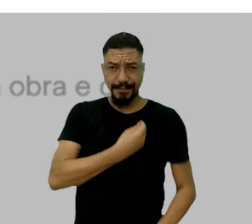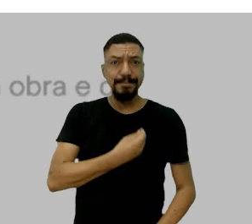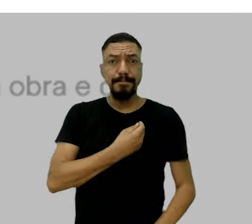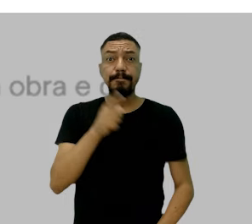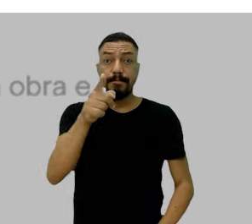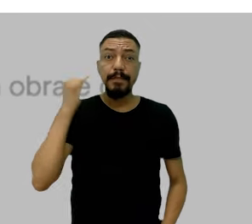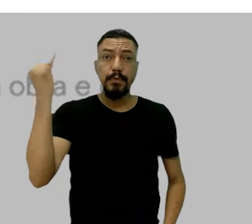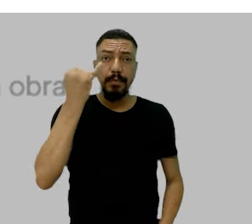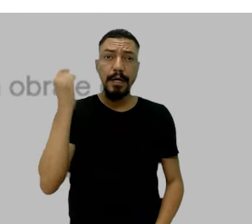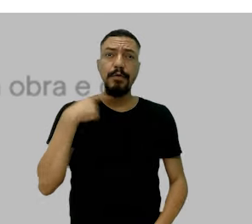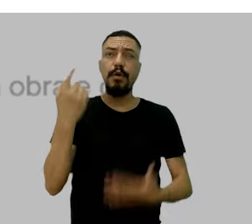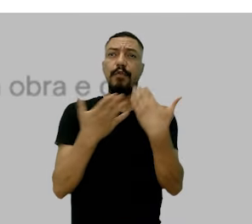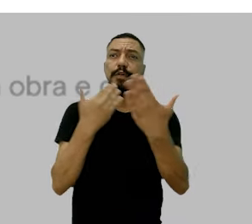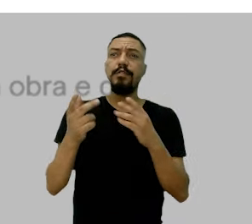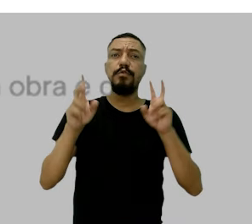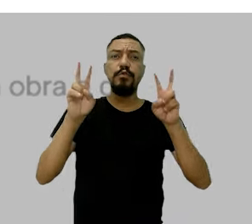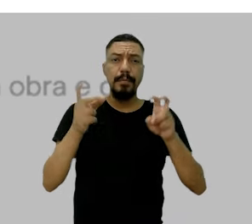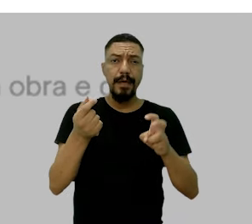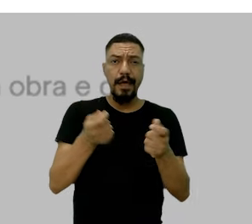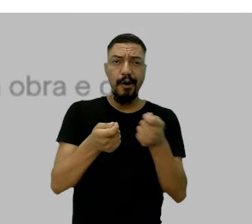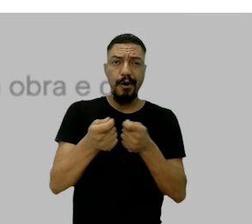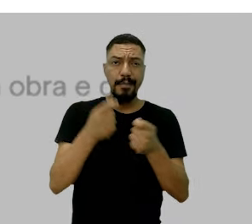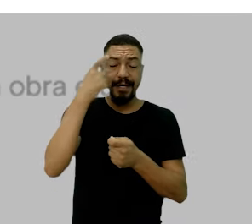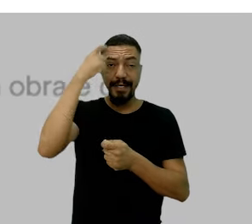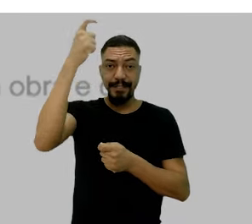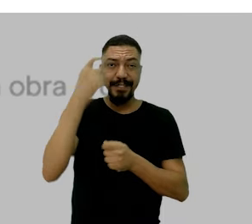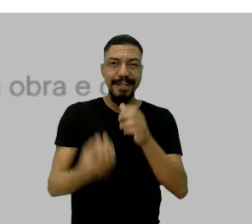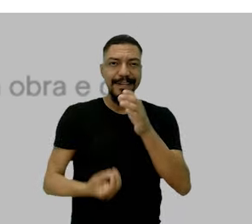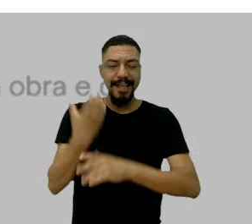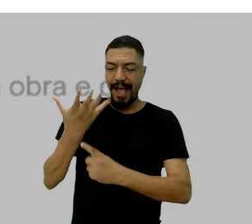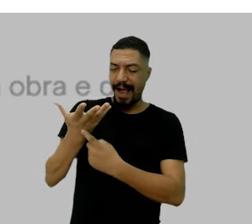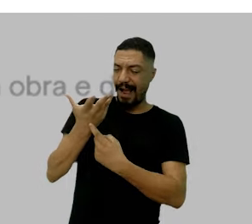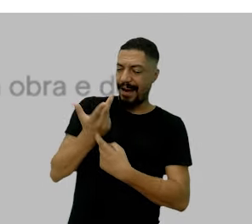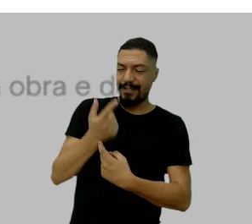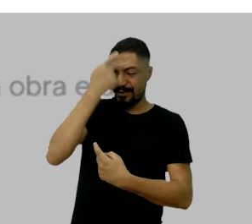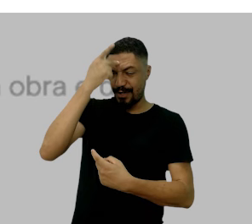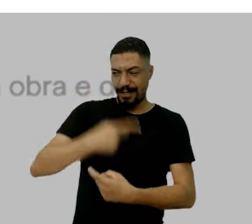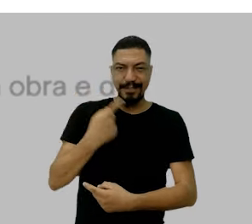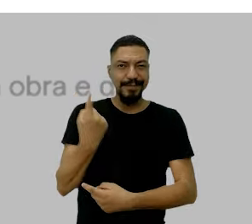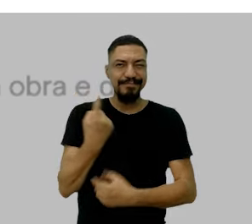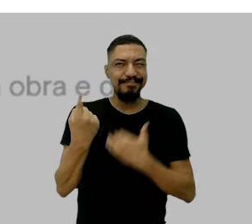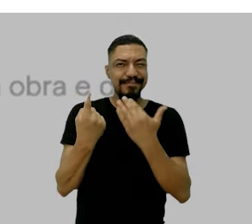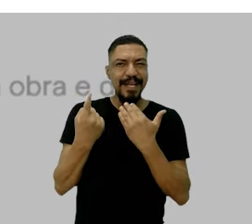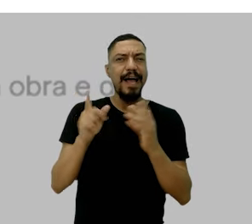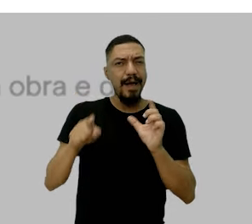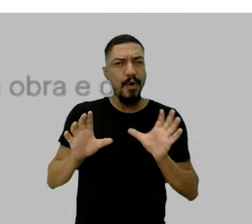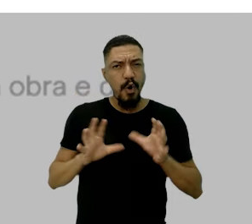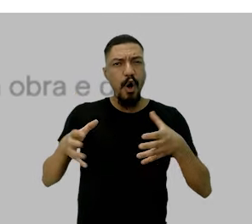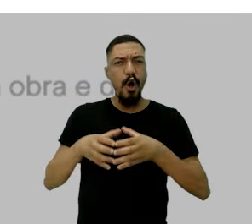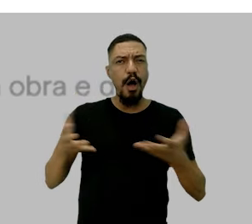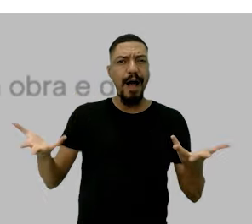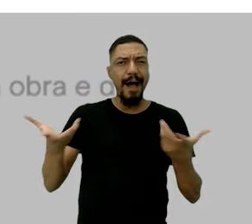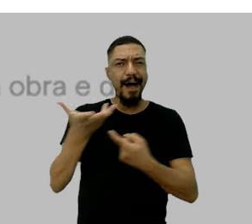super importante, porque a gente está falando de economia criativa, a arte não se faz sozinho, se faz com outras pessoas. Então, é bem legal